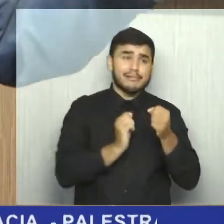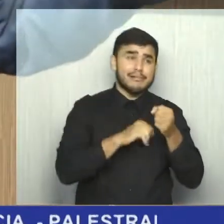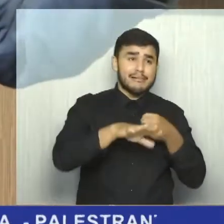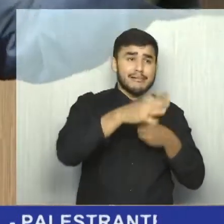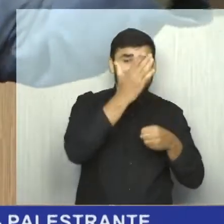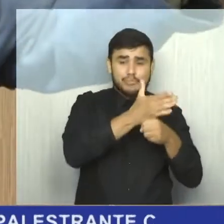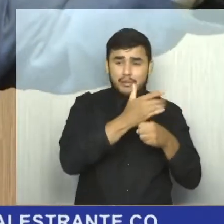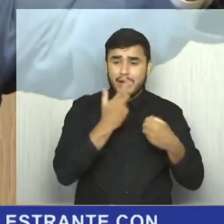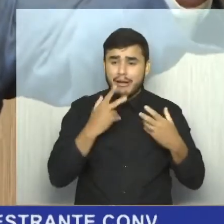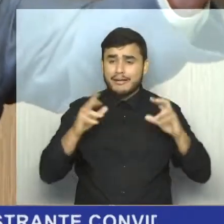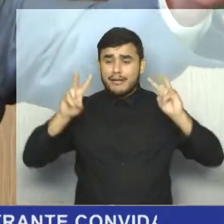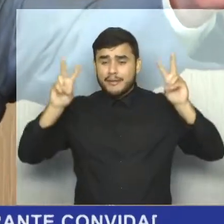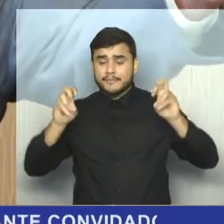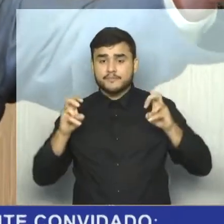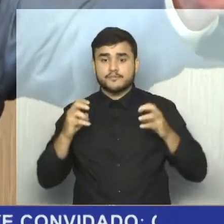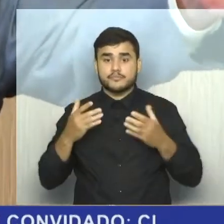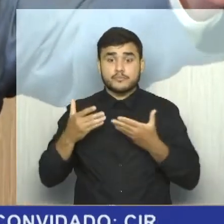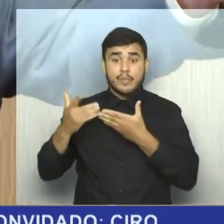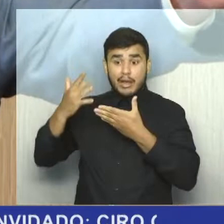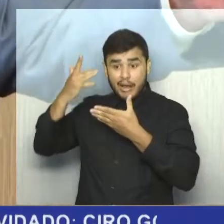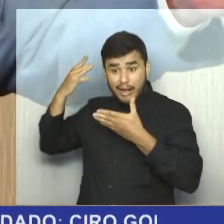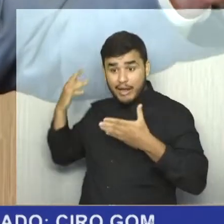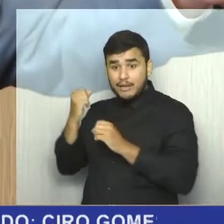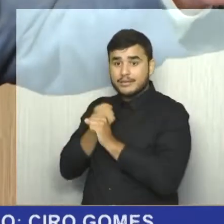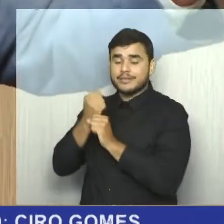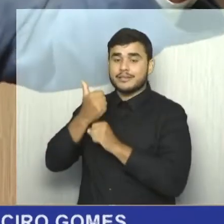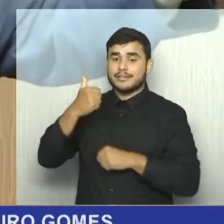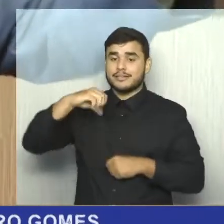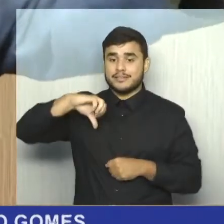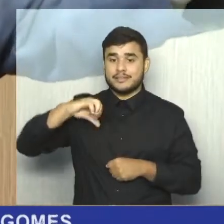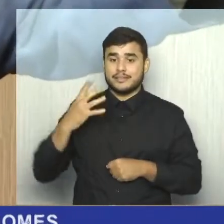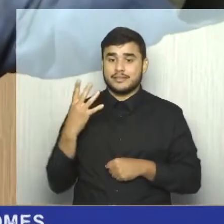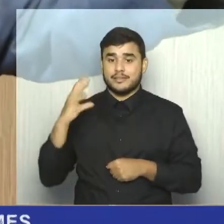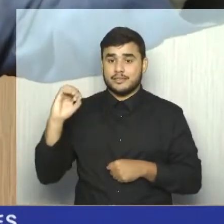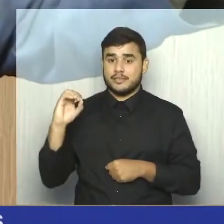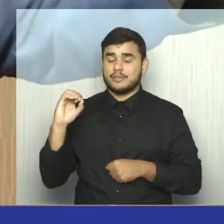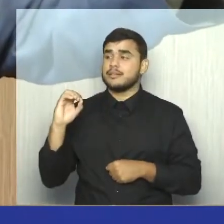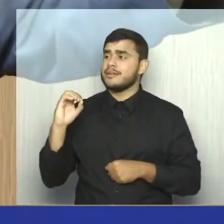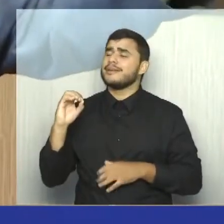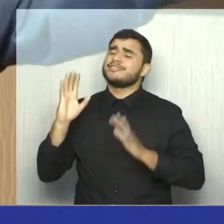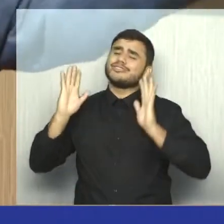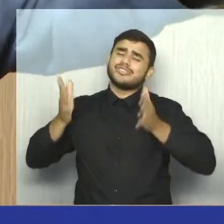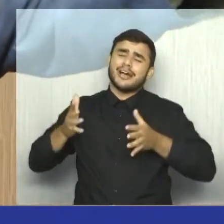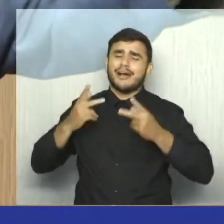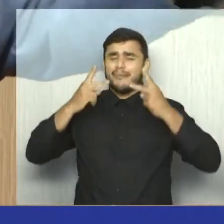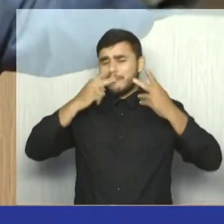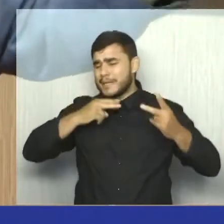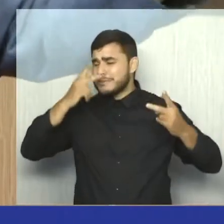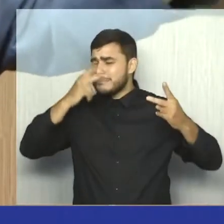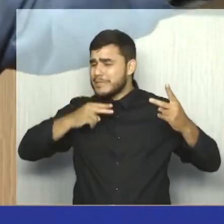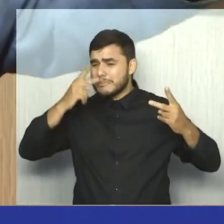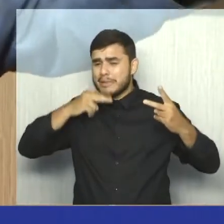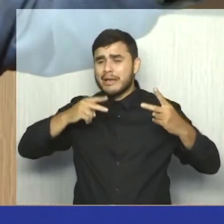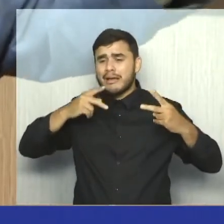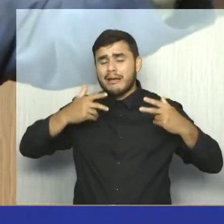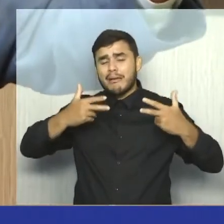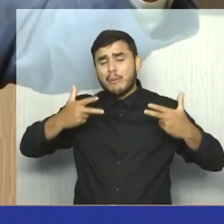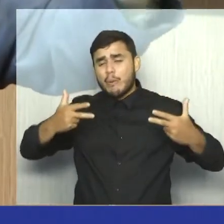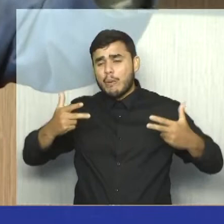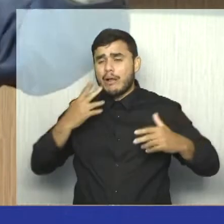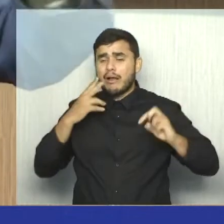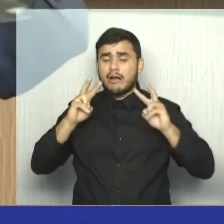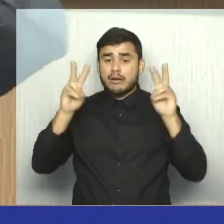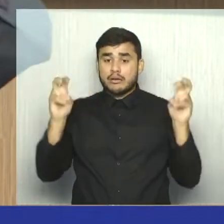Nos anos 40, essa conversa foi enterrada na base de milhões de mortos que se enfrentaram ao redor de comunismo e